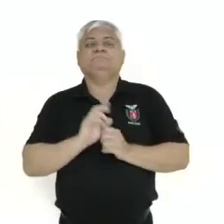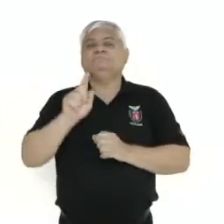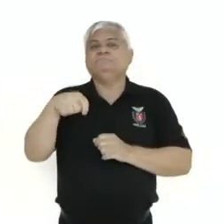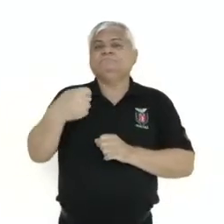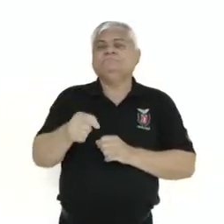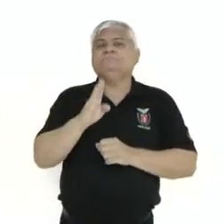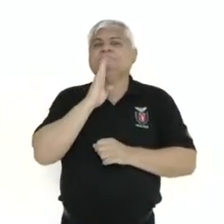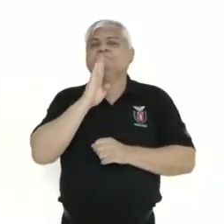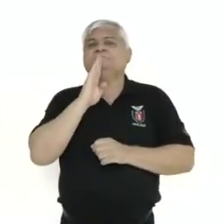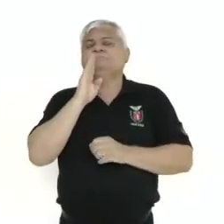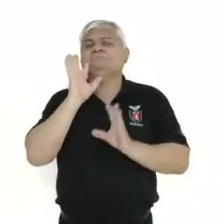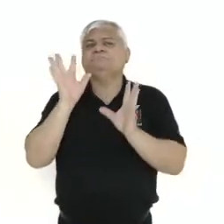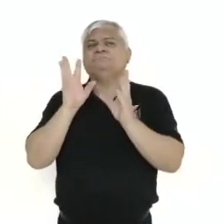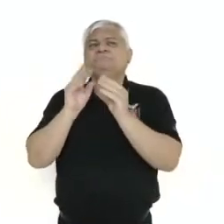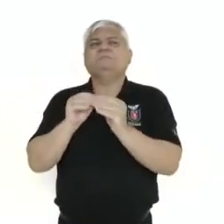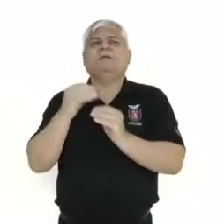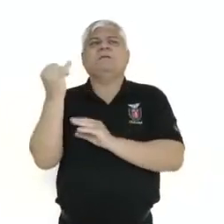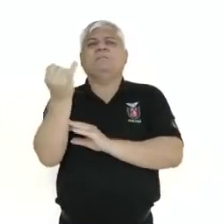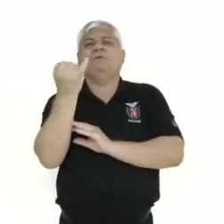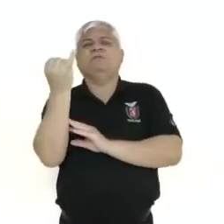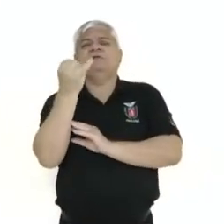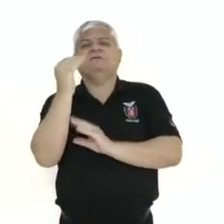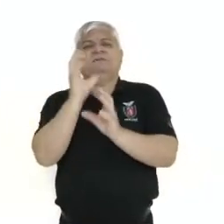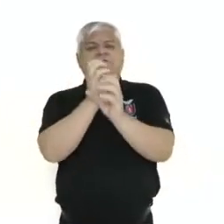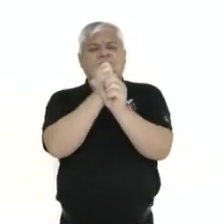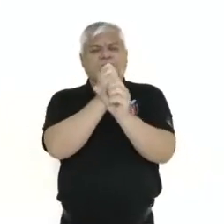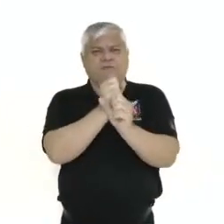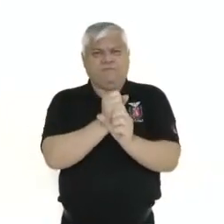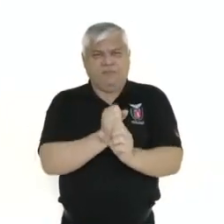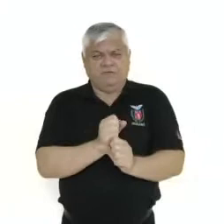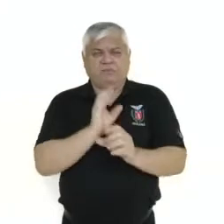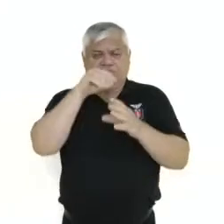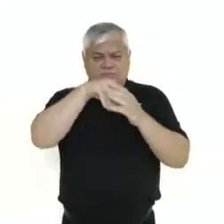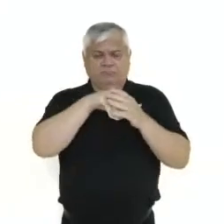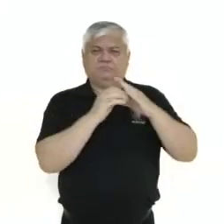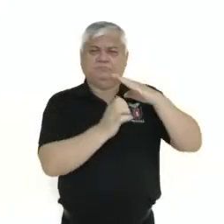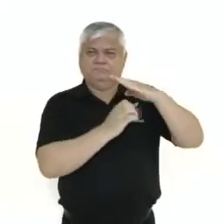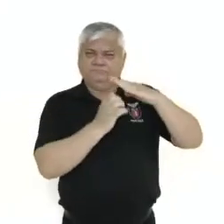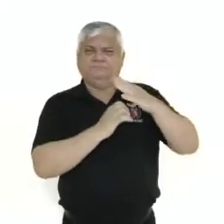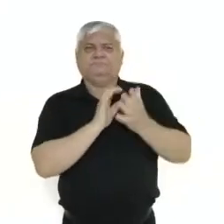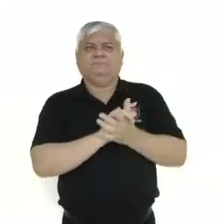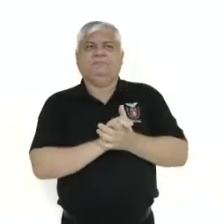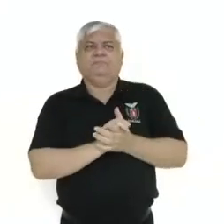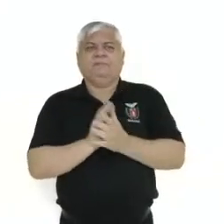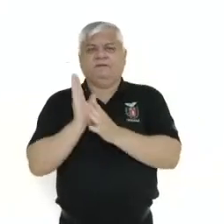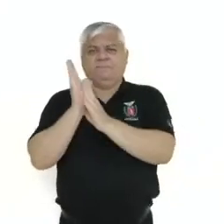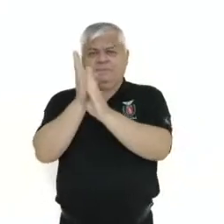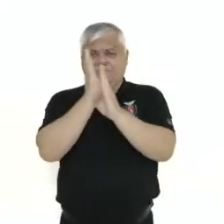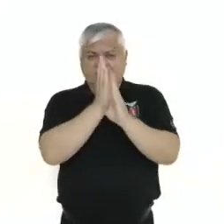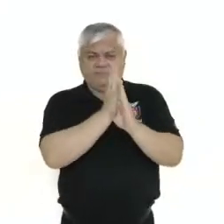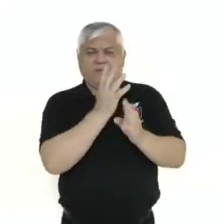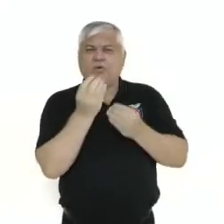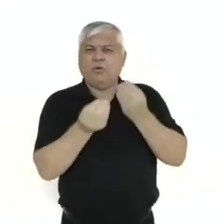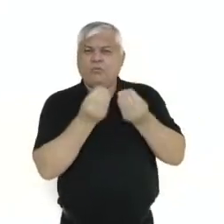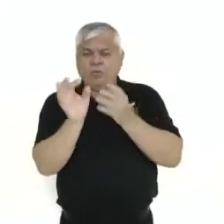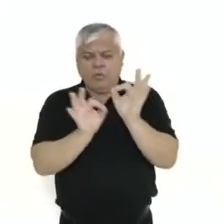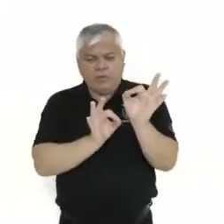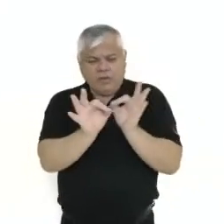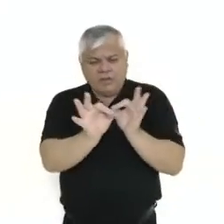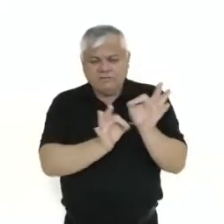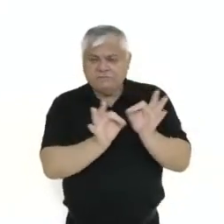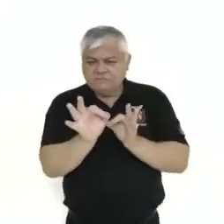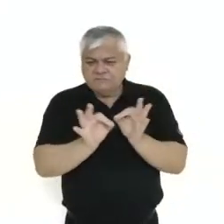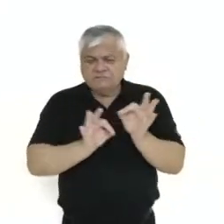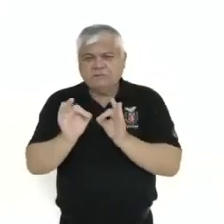e compreender a importância do orçamento dentro de uma empresa, identificar as formas de organização